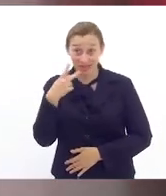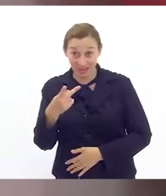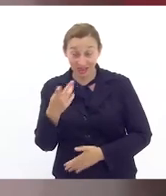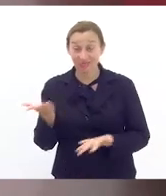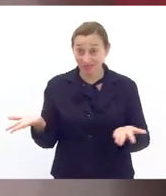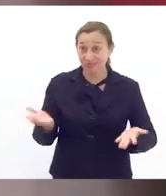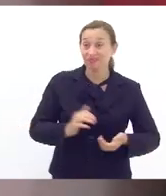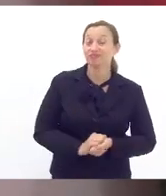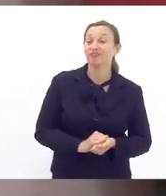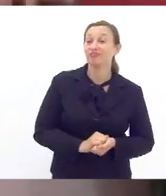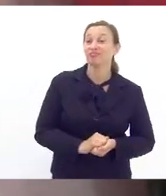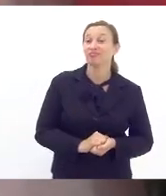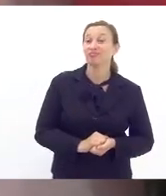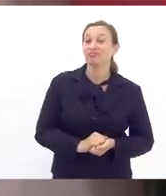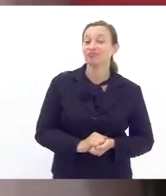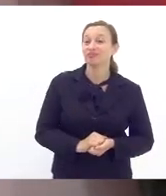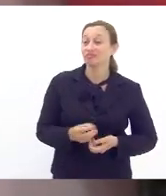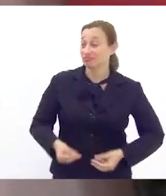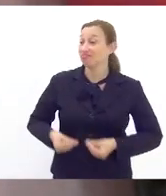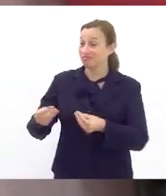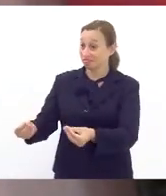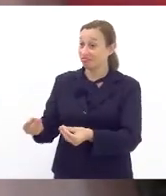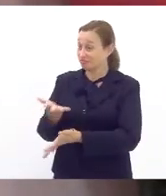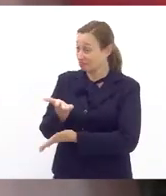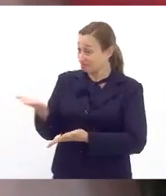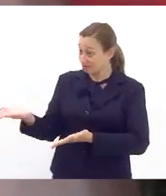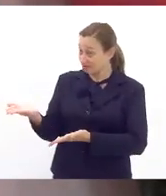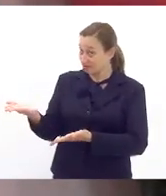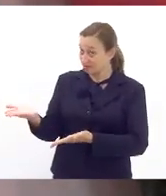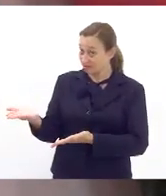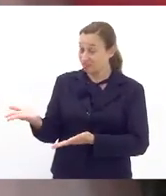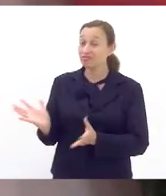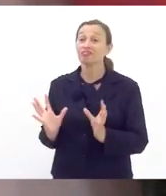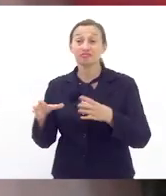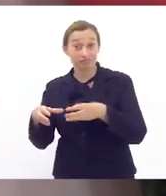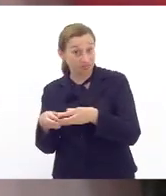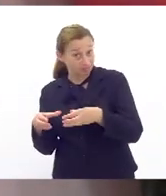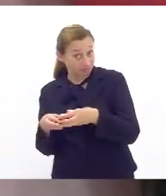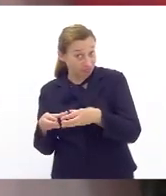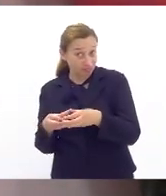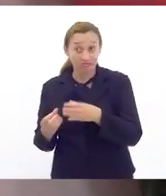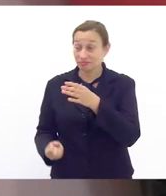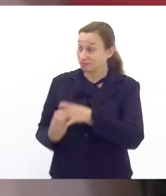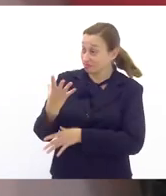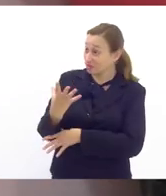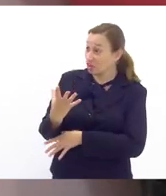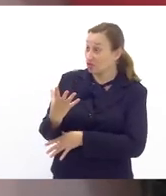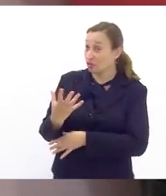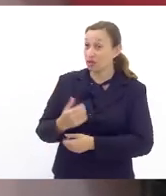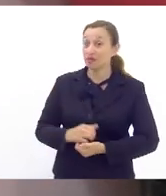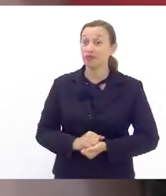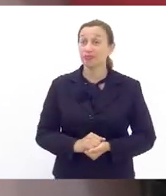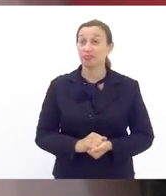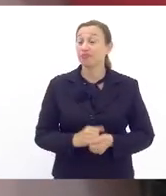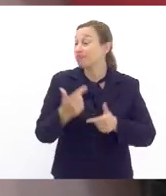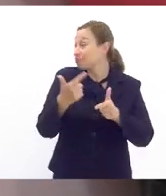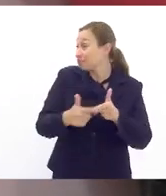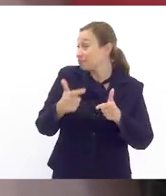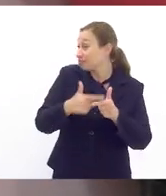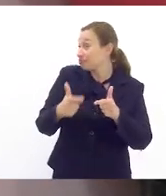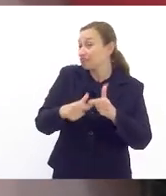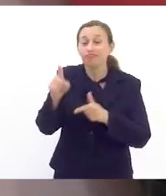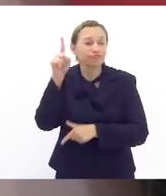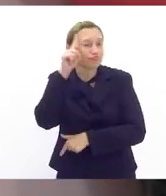o deputado para entregar a vocês a essa comissão se for quando for criada que é problemas